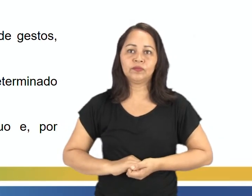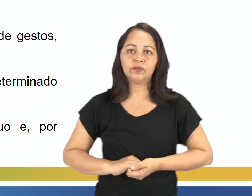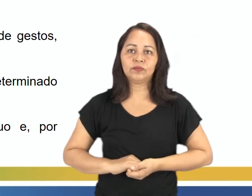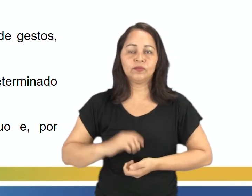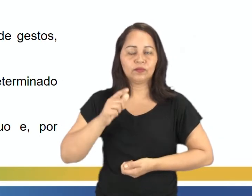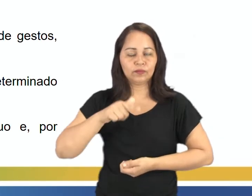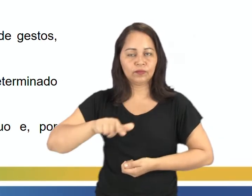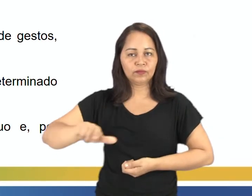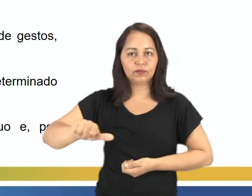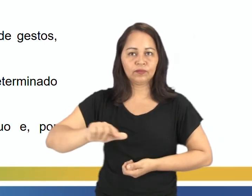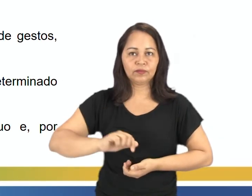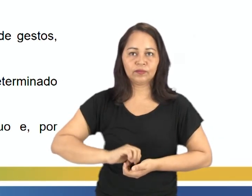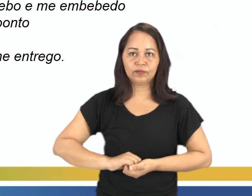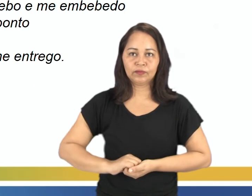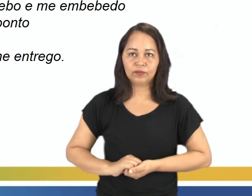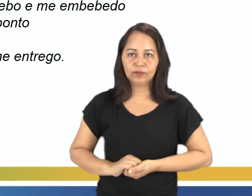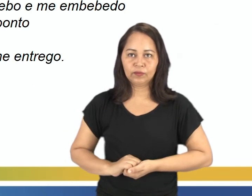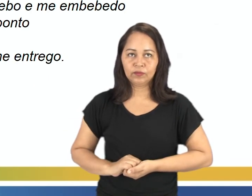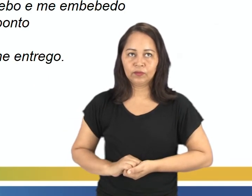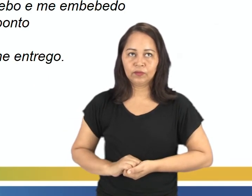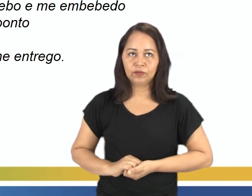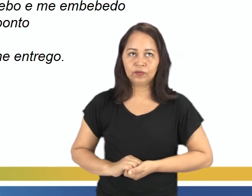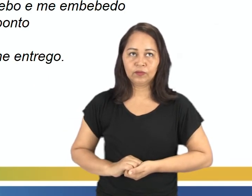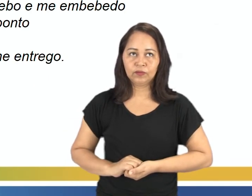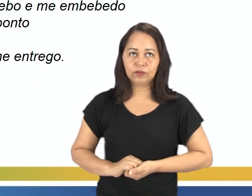o próximo.